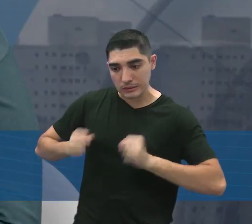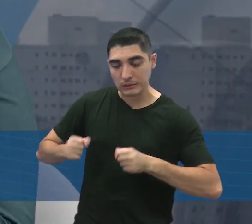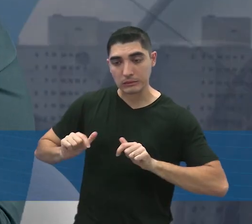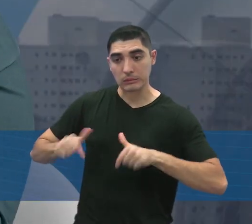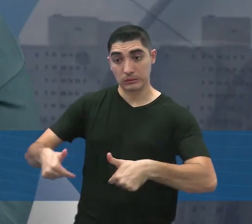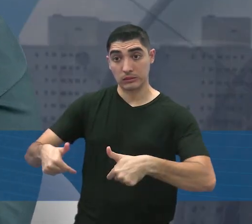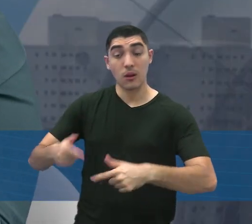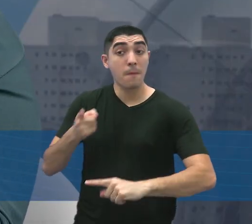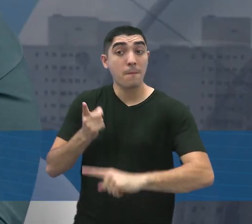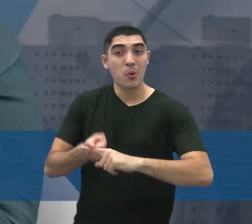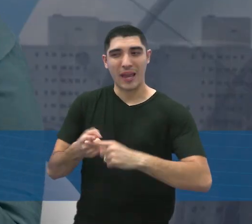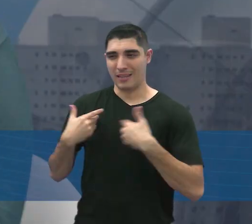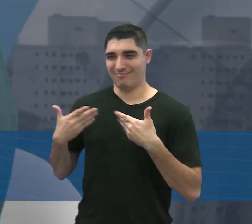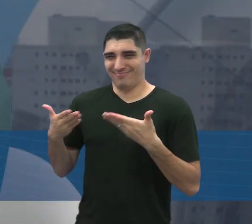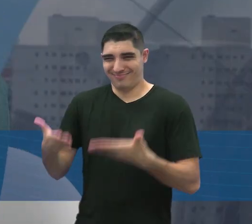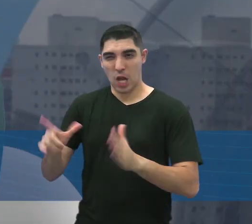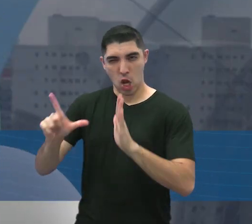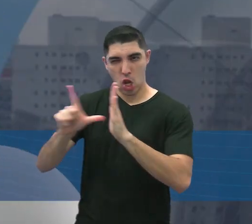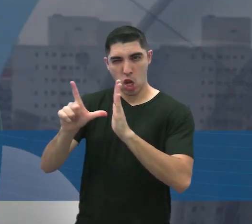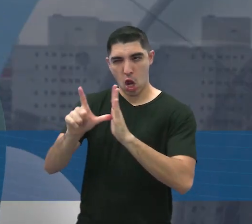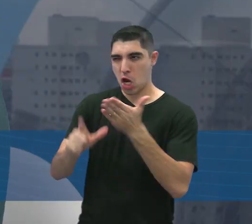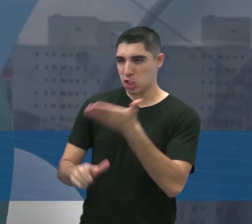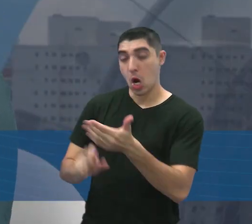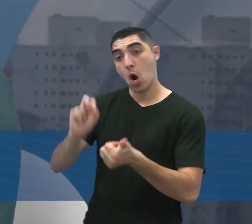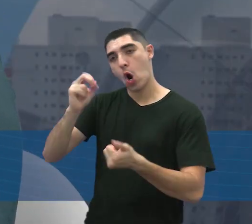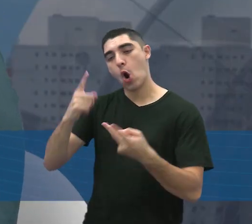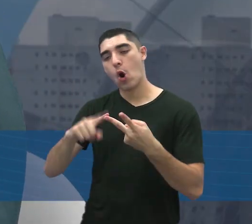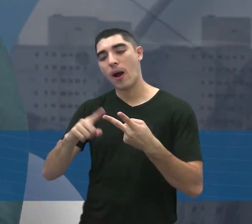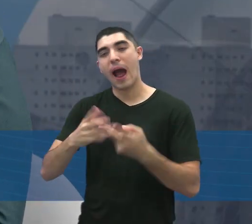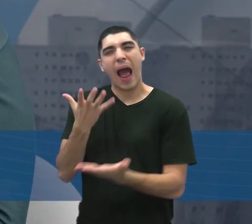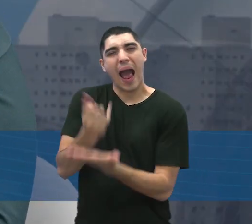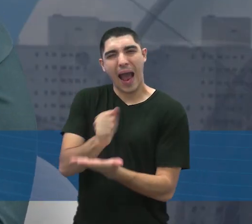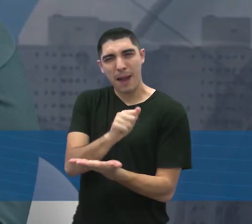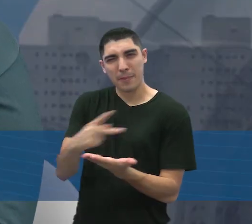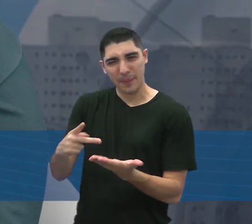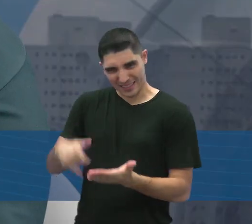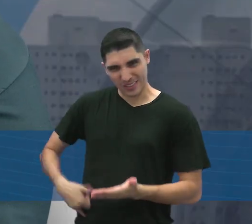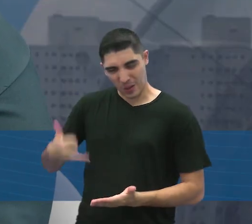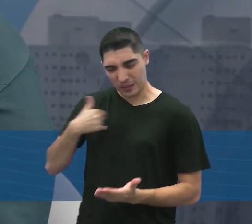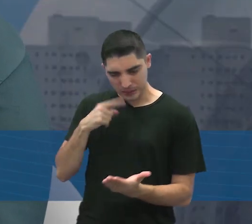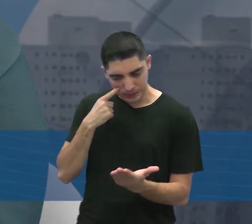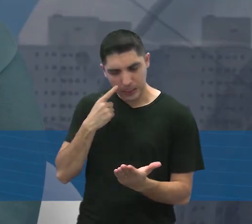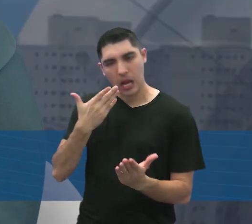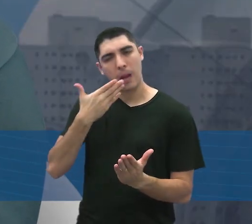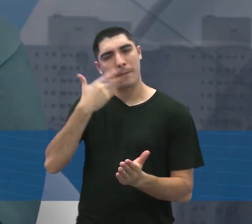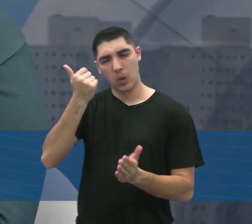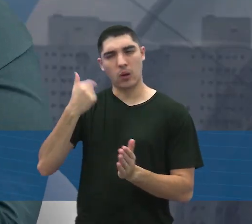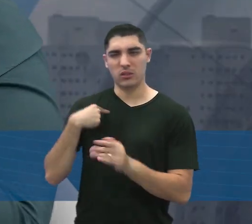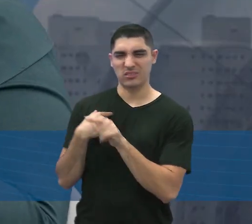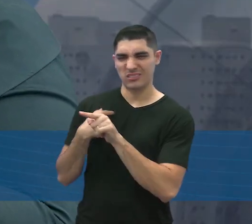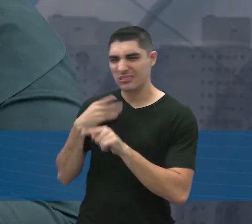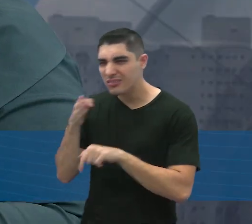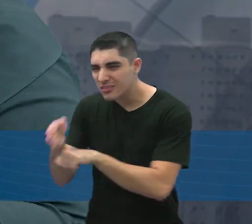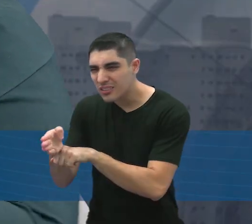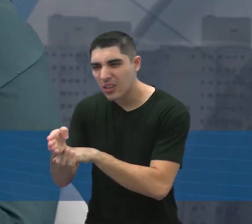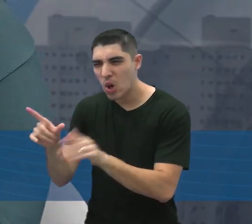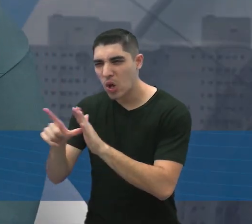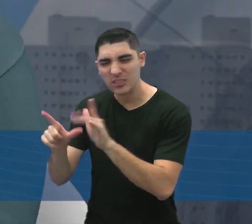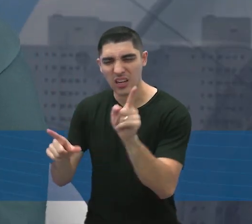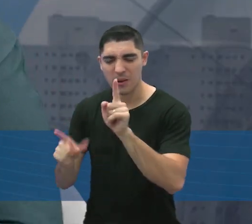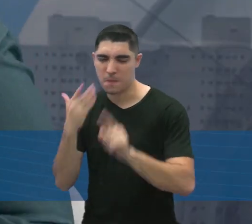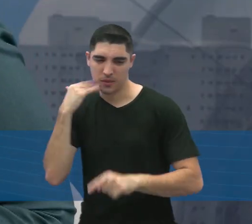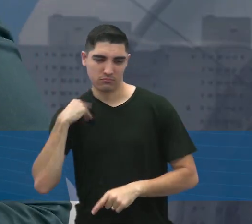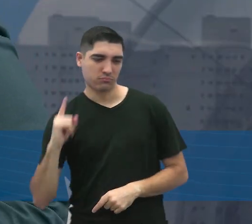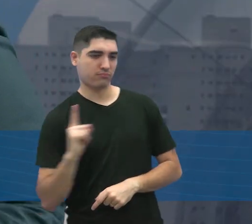na frente da loja ou com o aplicativo de compras instalado, eu desinstalo os aplicativos de compra, ou eu vou ao centro